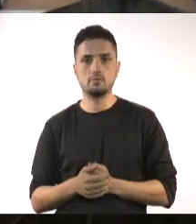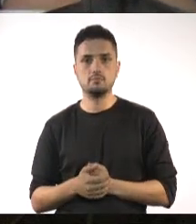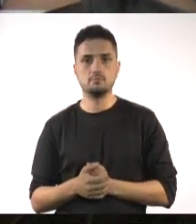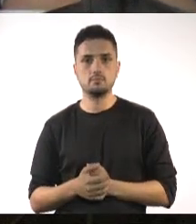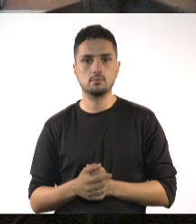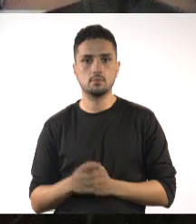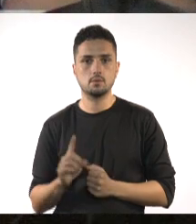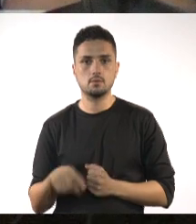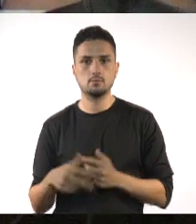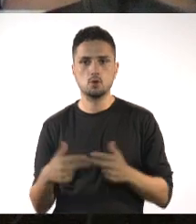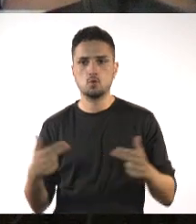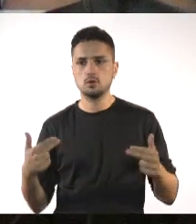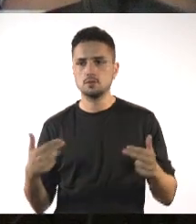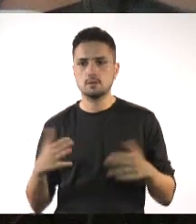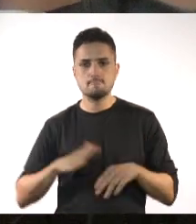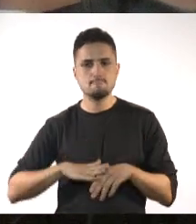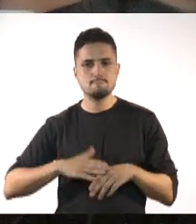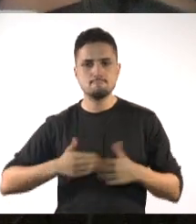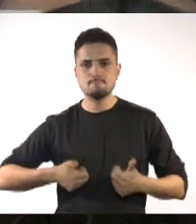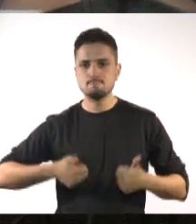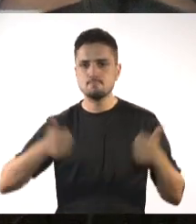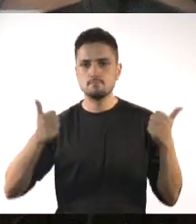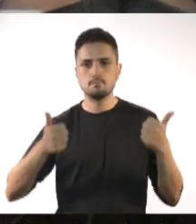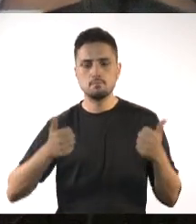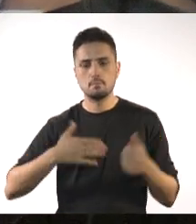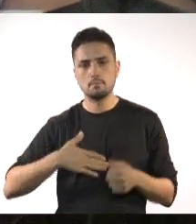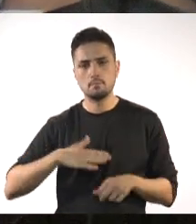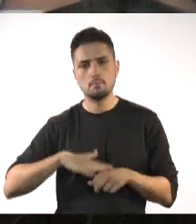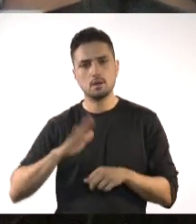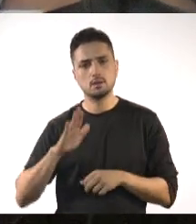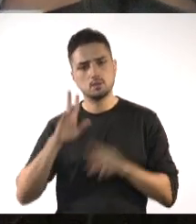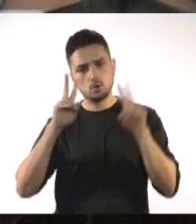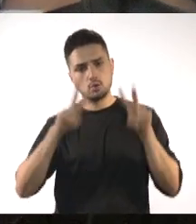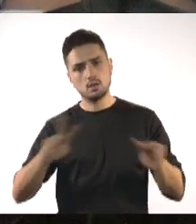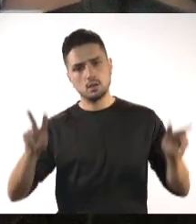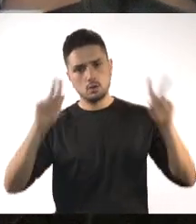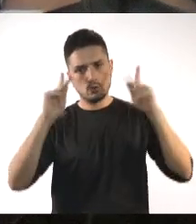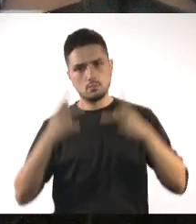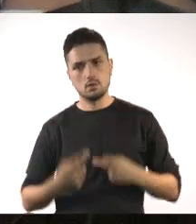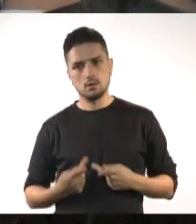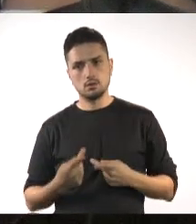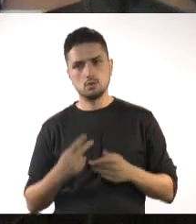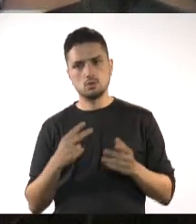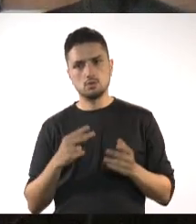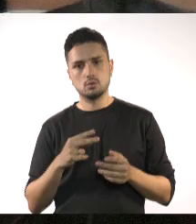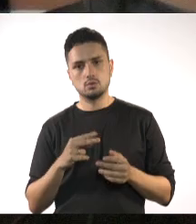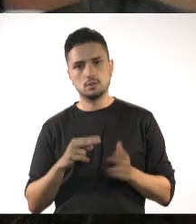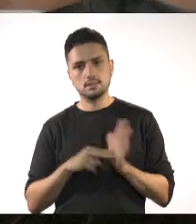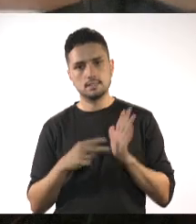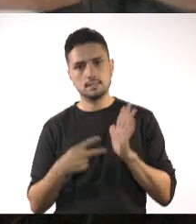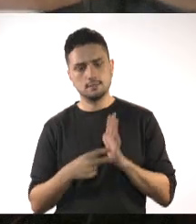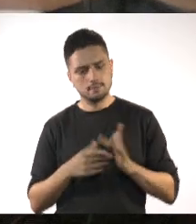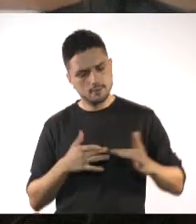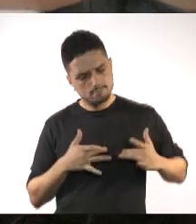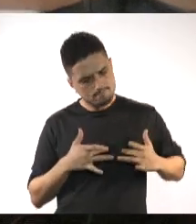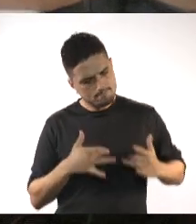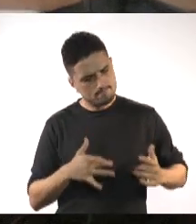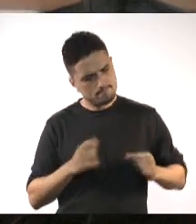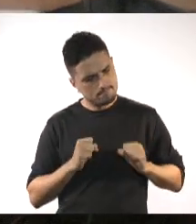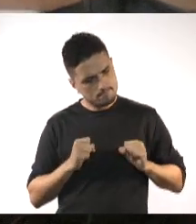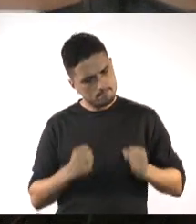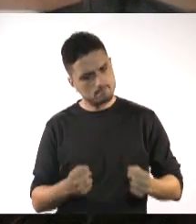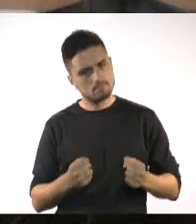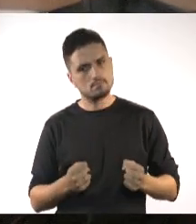algo muito além do nosso olhar humano. O cuidar significa doar-se,